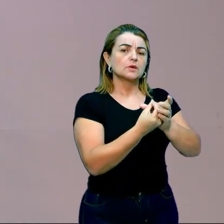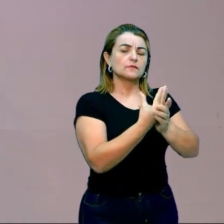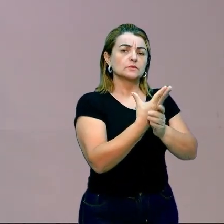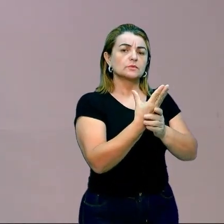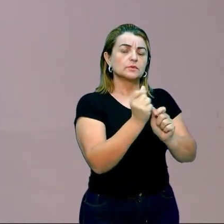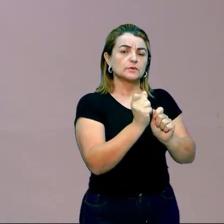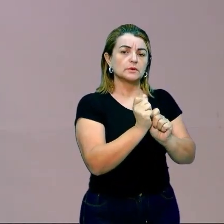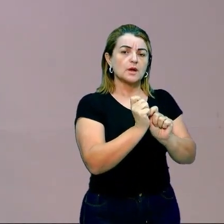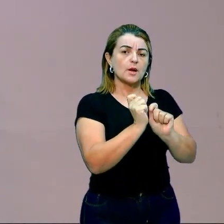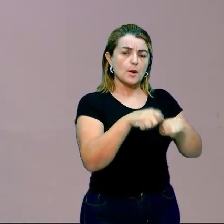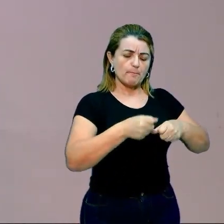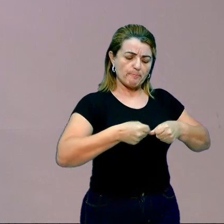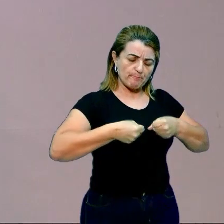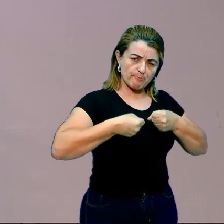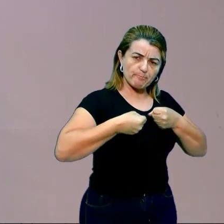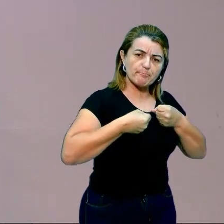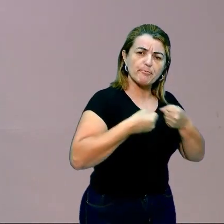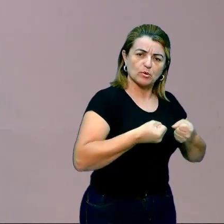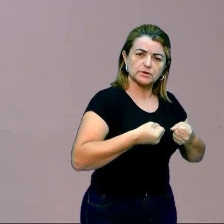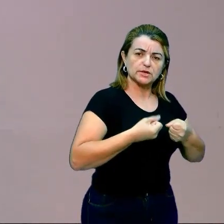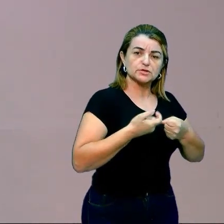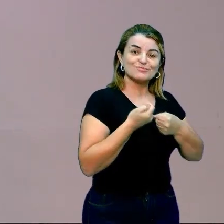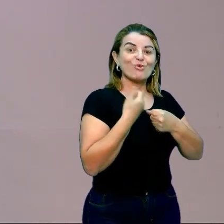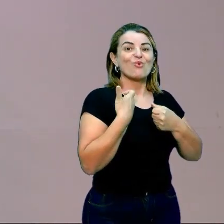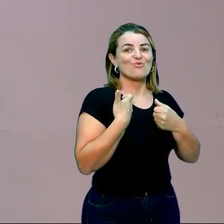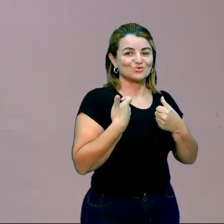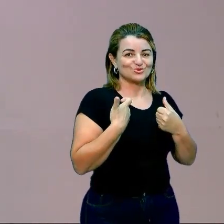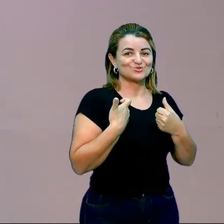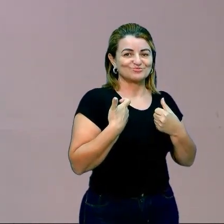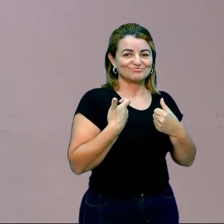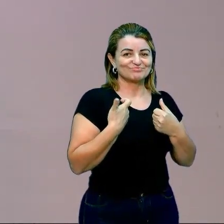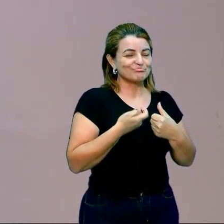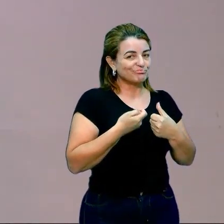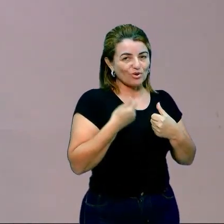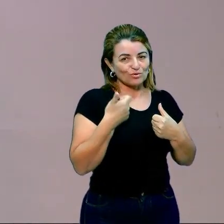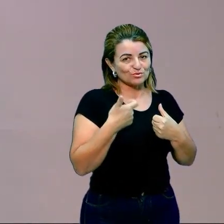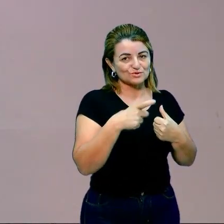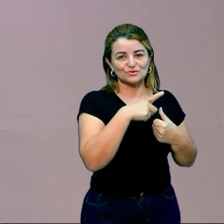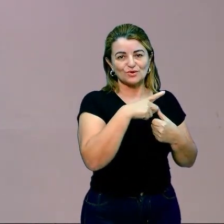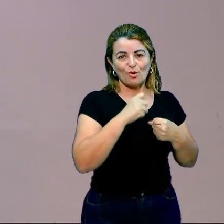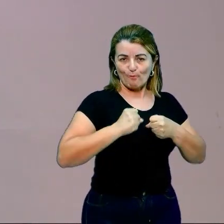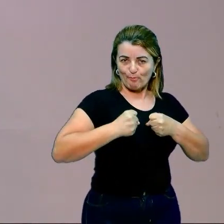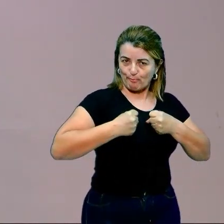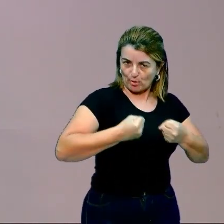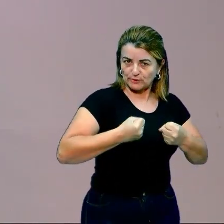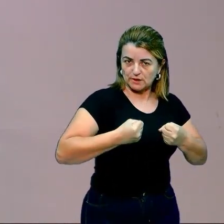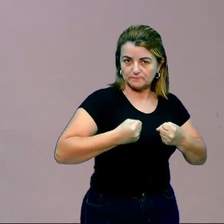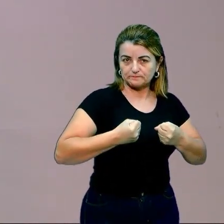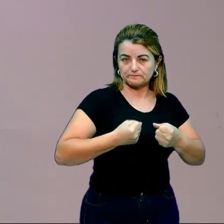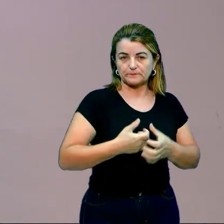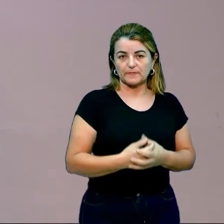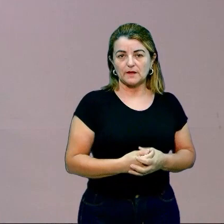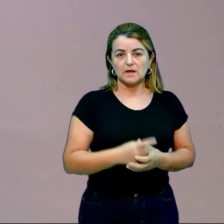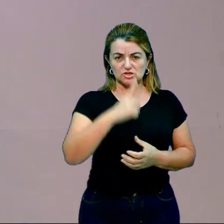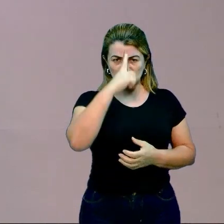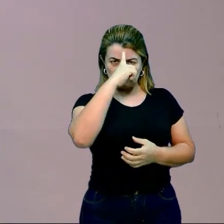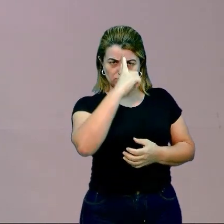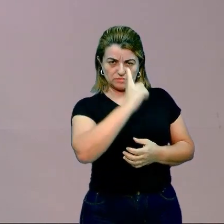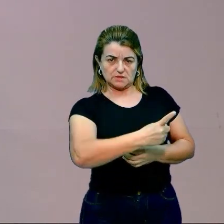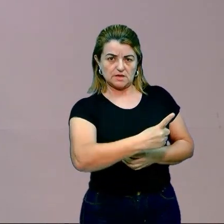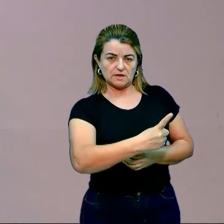significa poder de poucos então poucos tinham esse poder né para exercer essa função